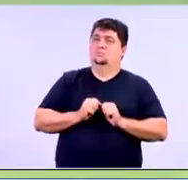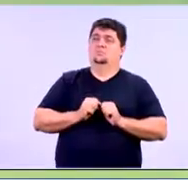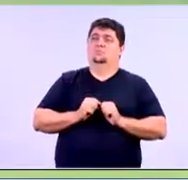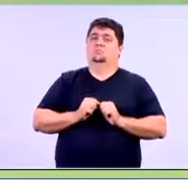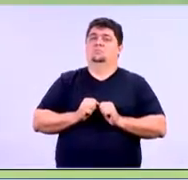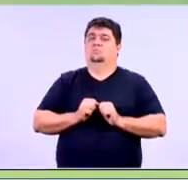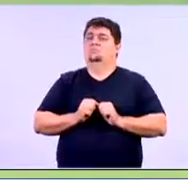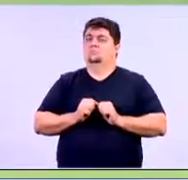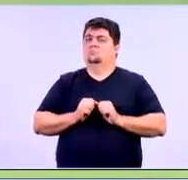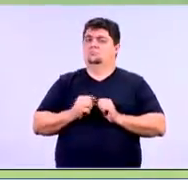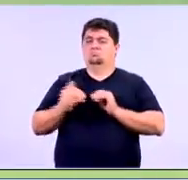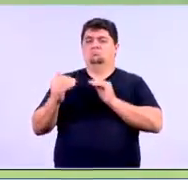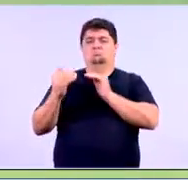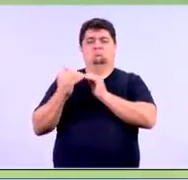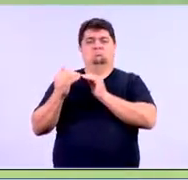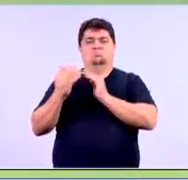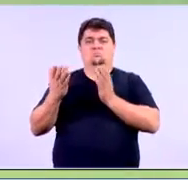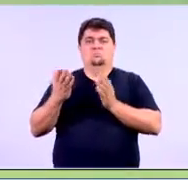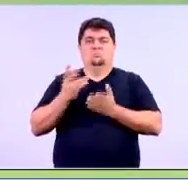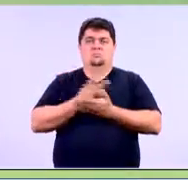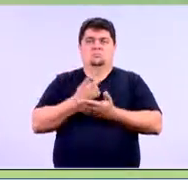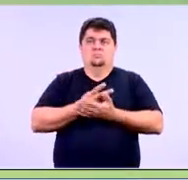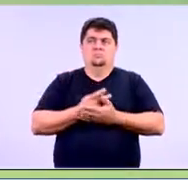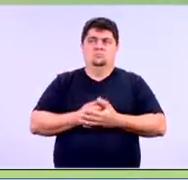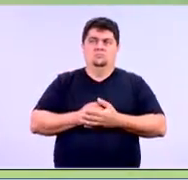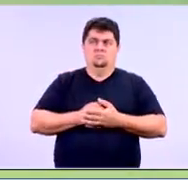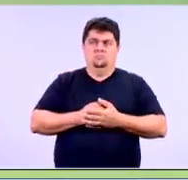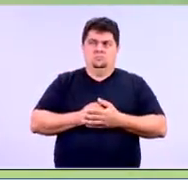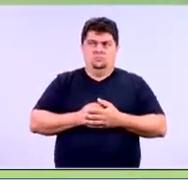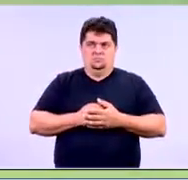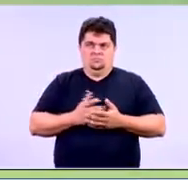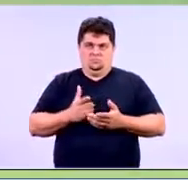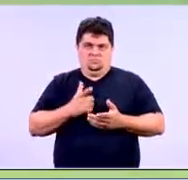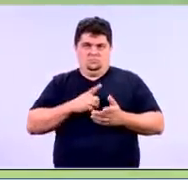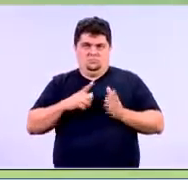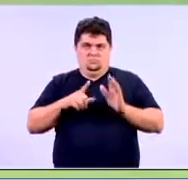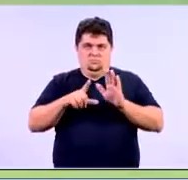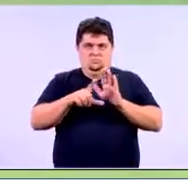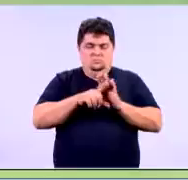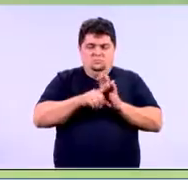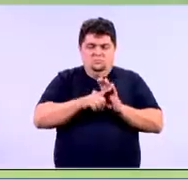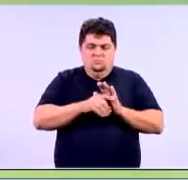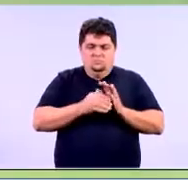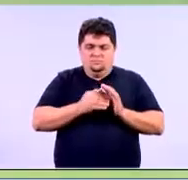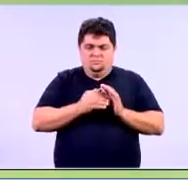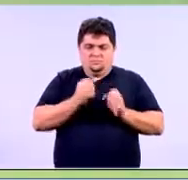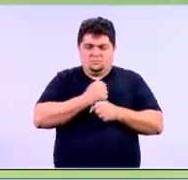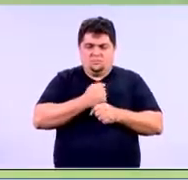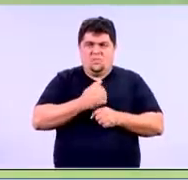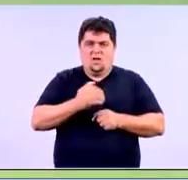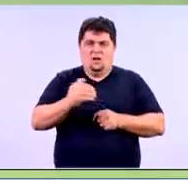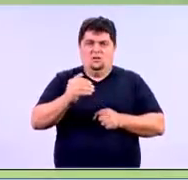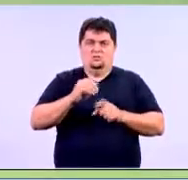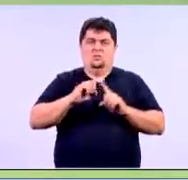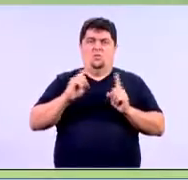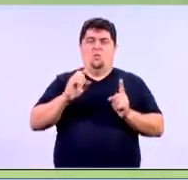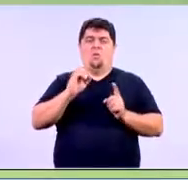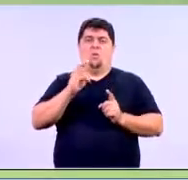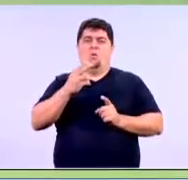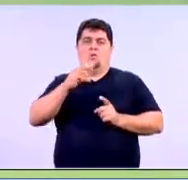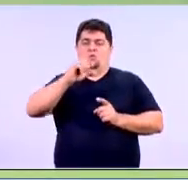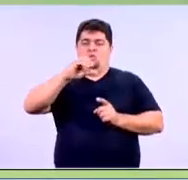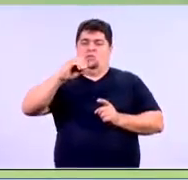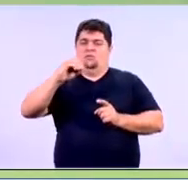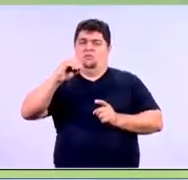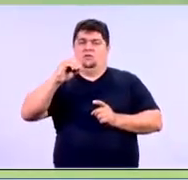está de acordo. Vamos continuar. Publicada a lei que os instituiu ou aumentou antes de decorridos